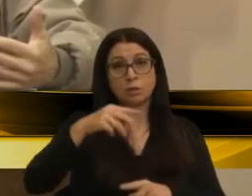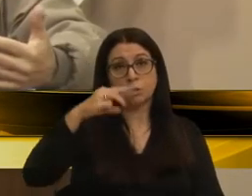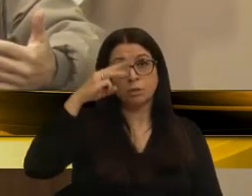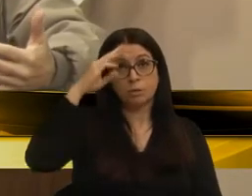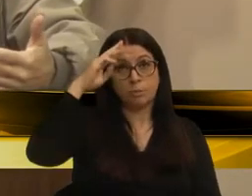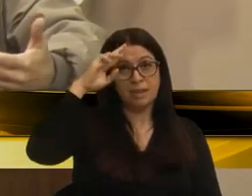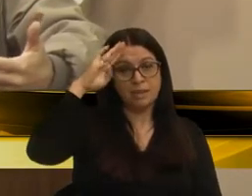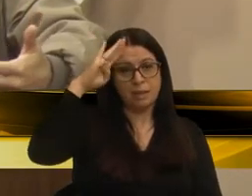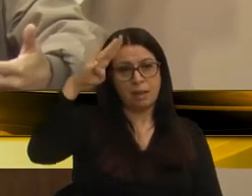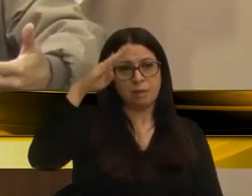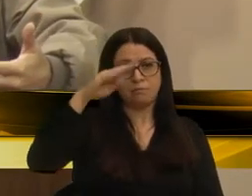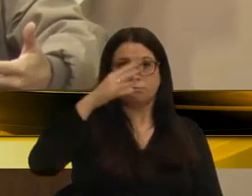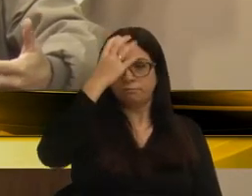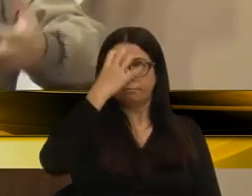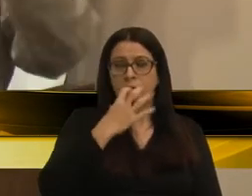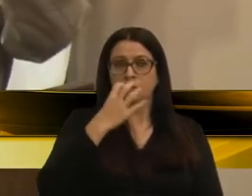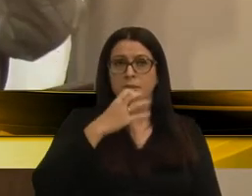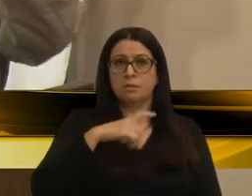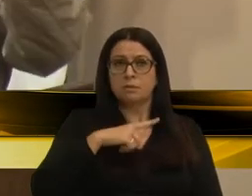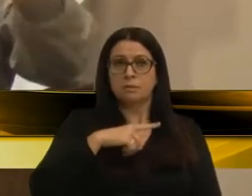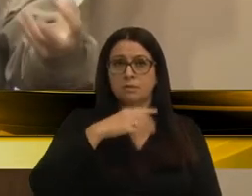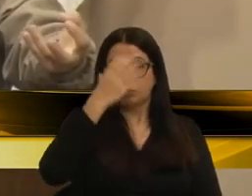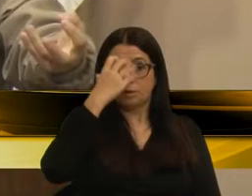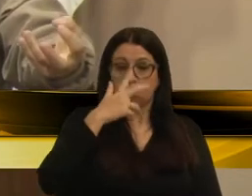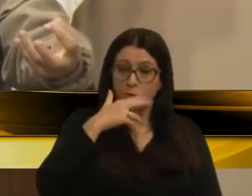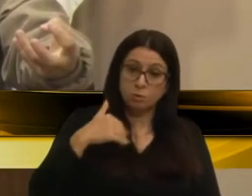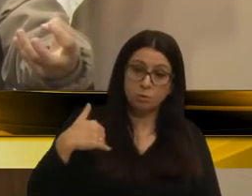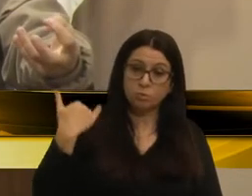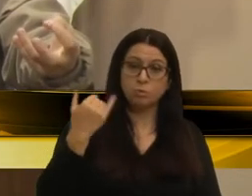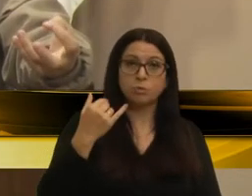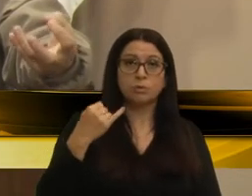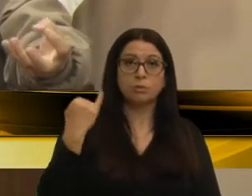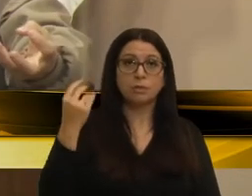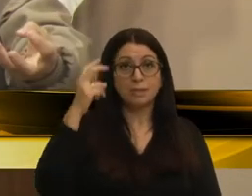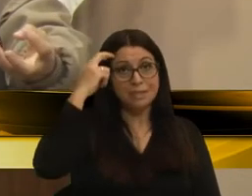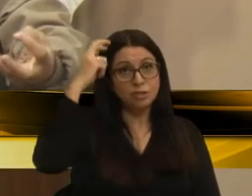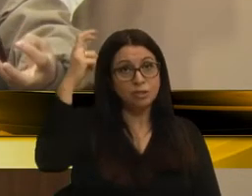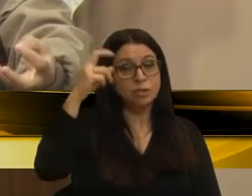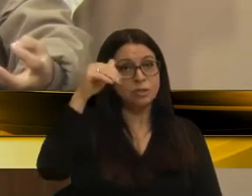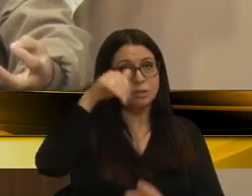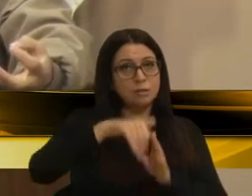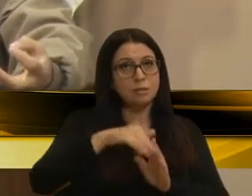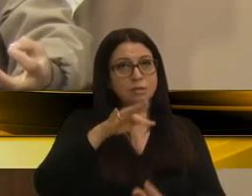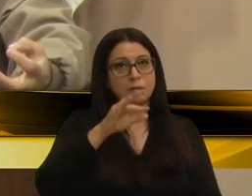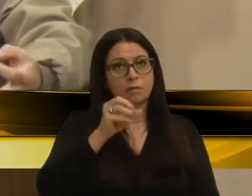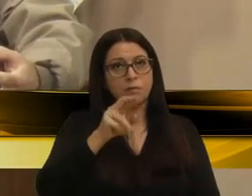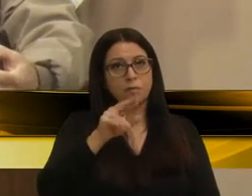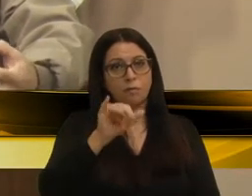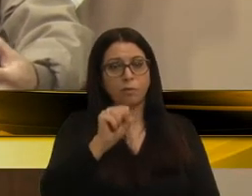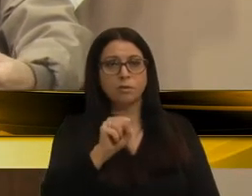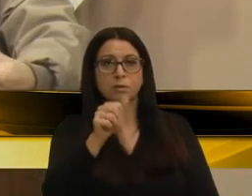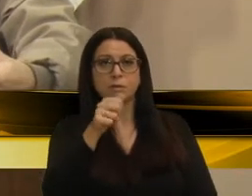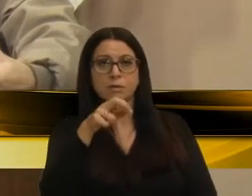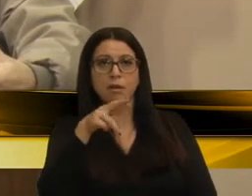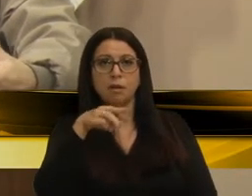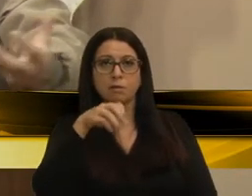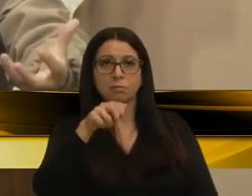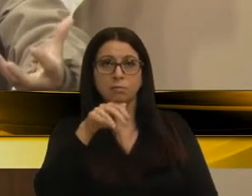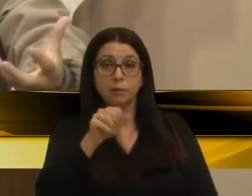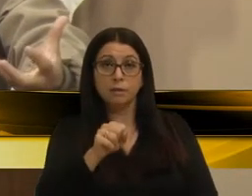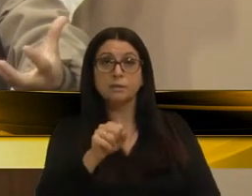sérios, os que são o cérebro das Forças Armadas e pensam num